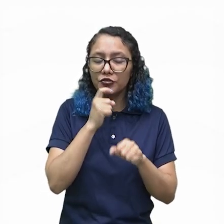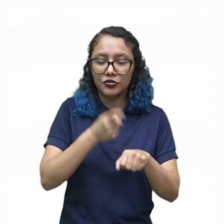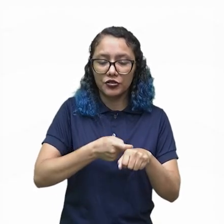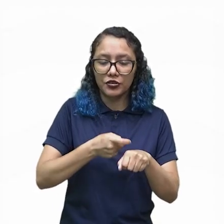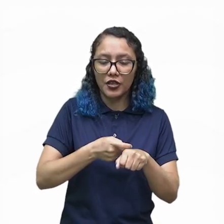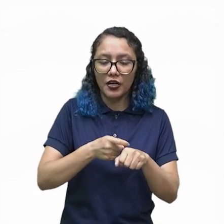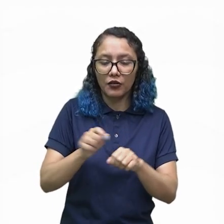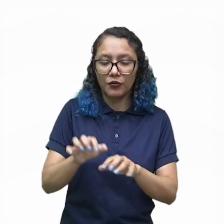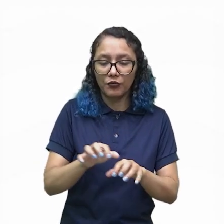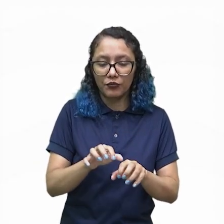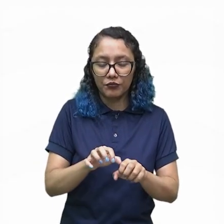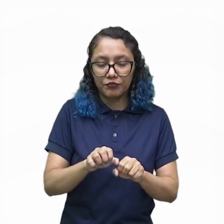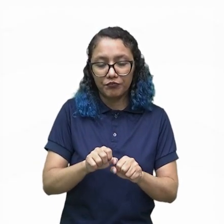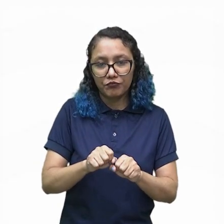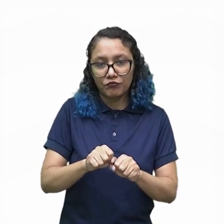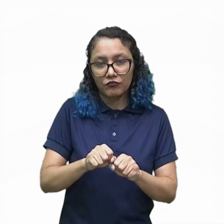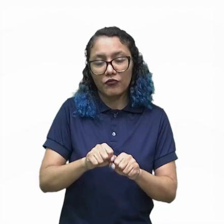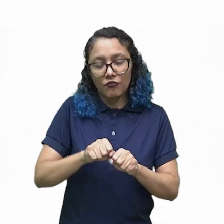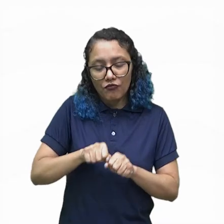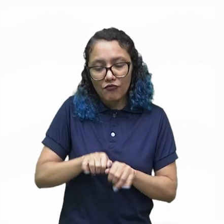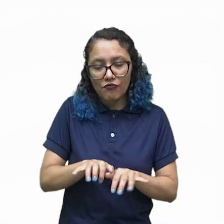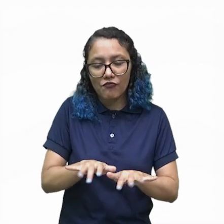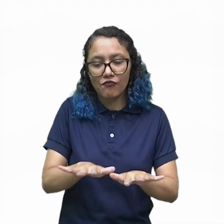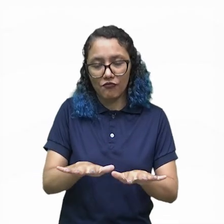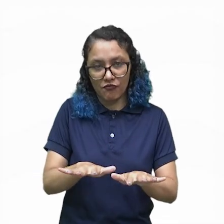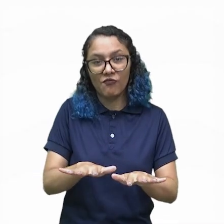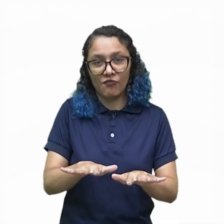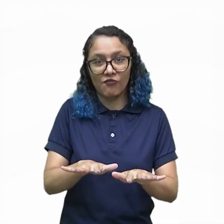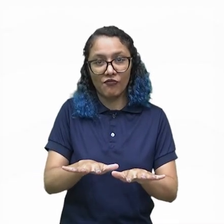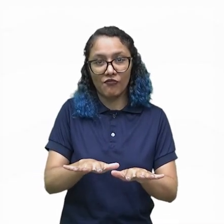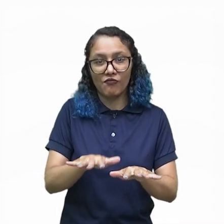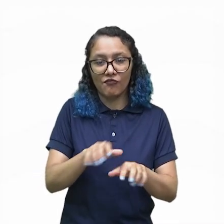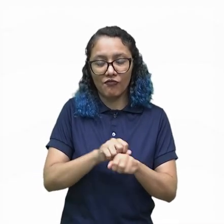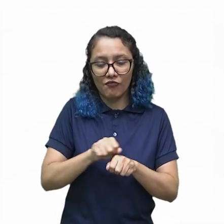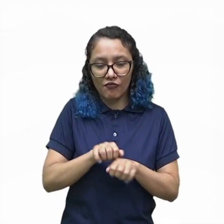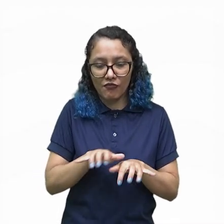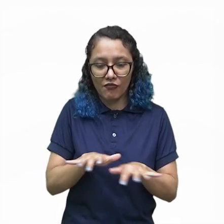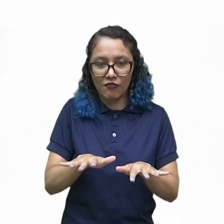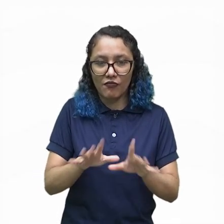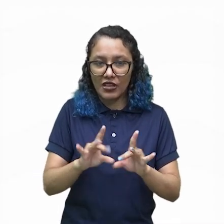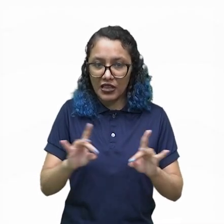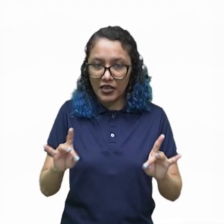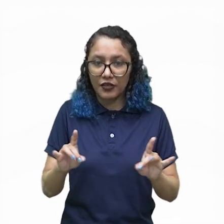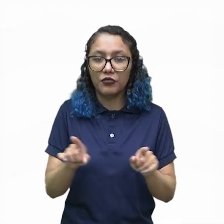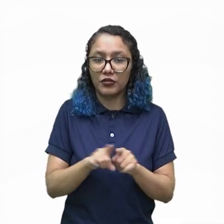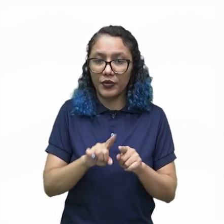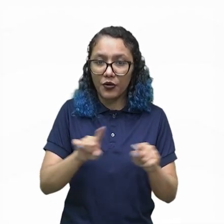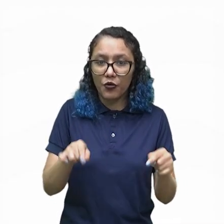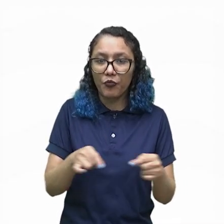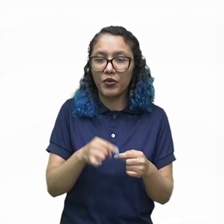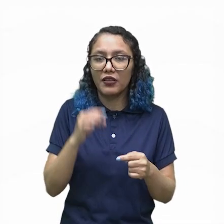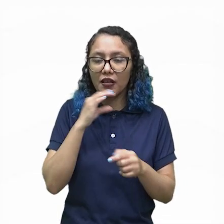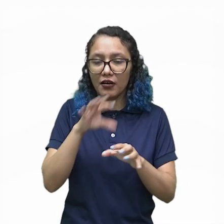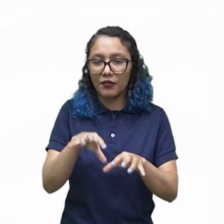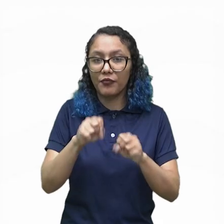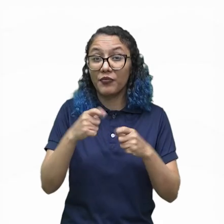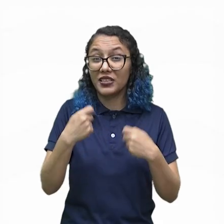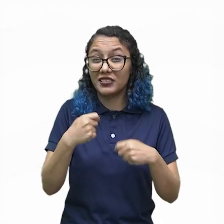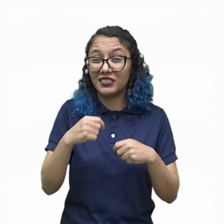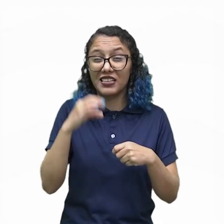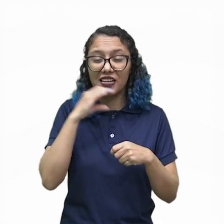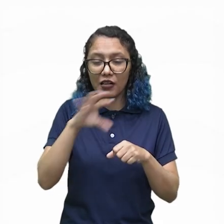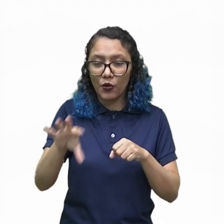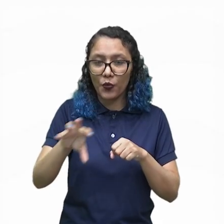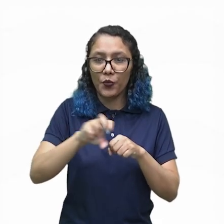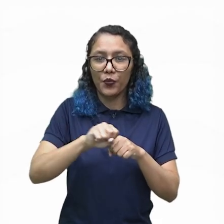né? Do sólido para o líquido. É também uma reação endotérmica. Ela precisa absorver